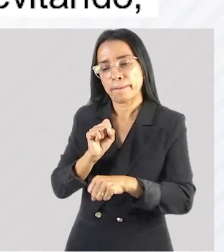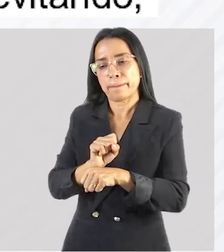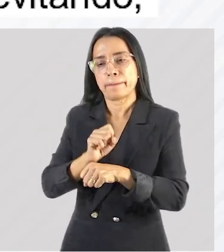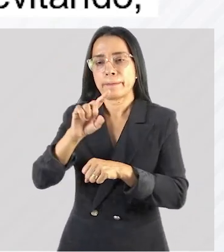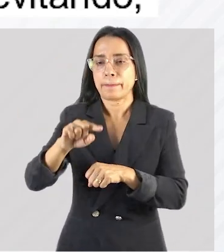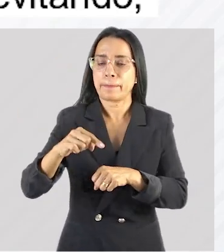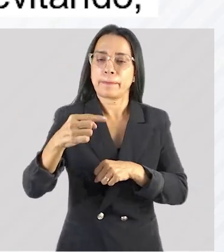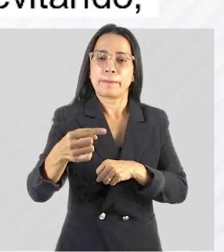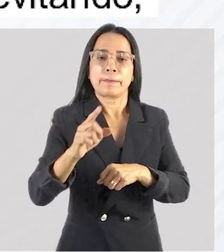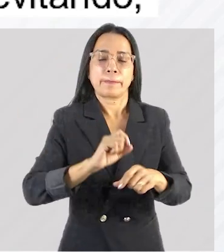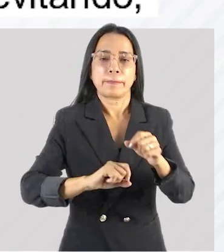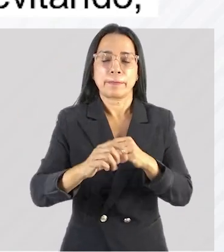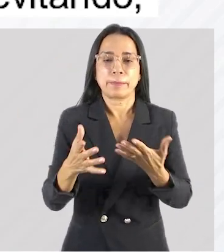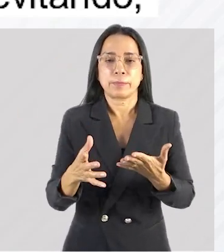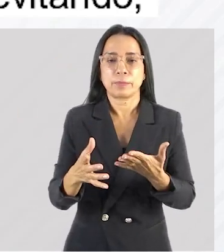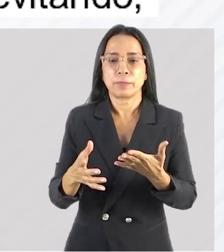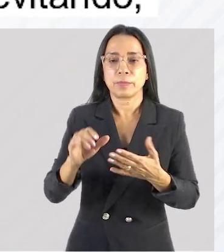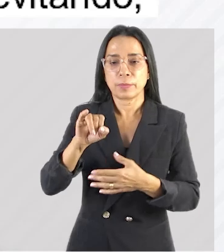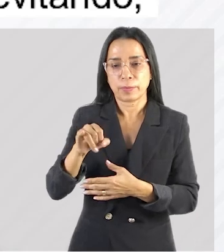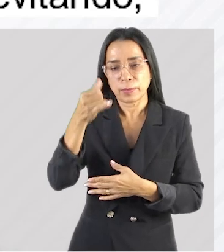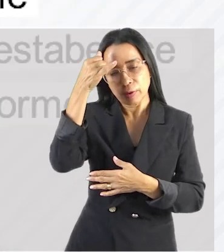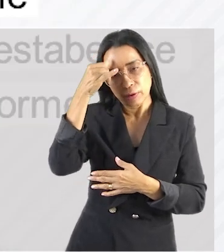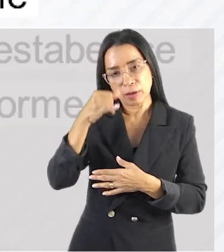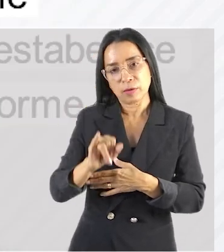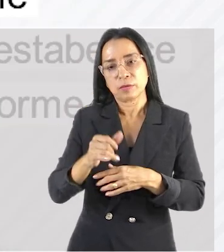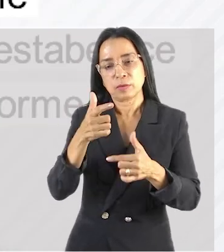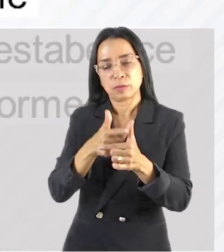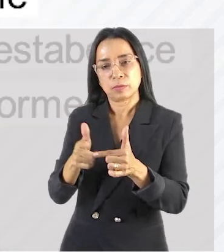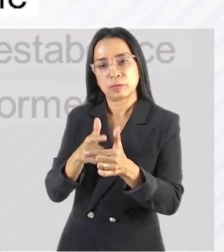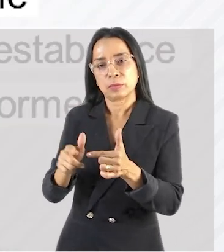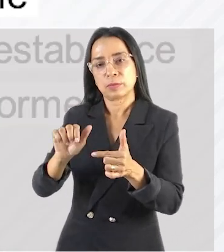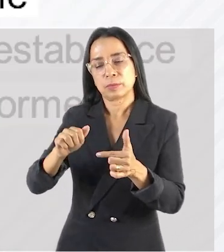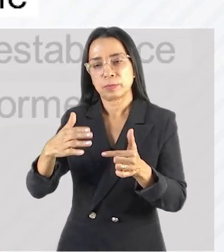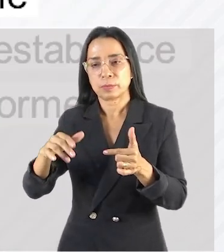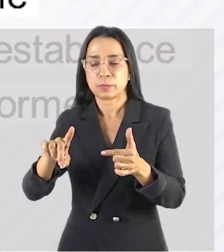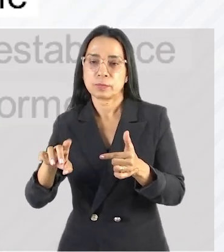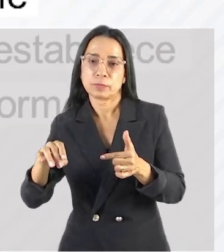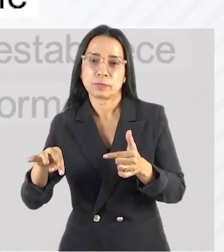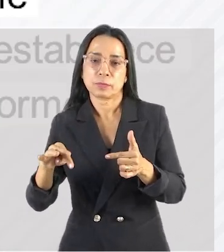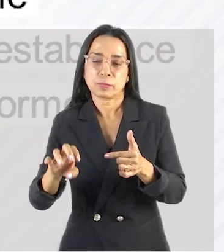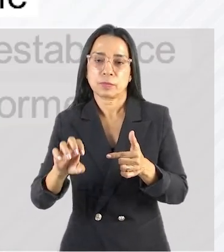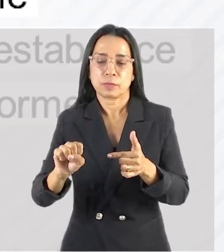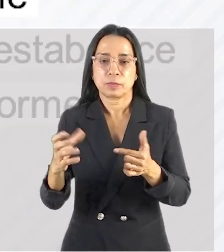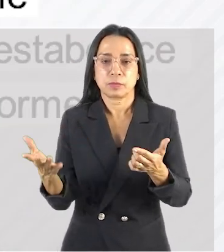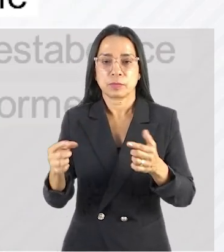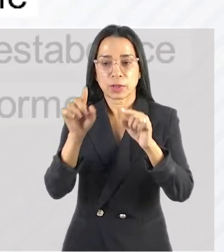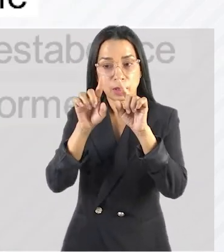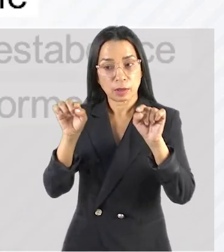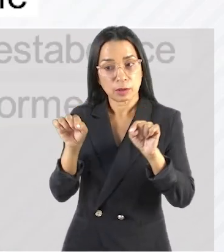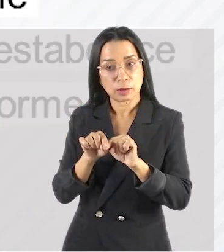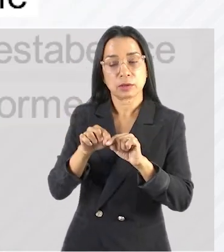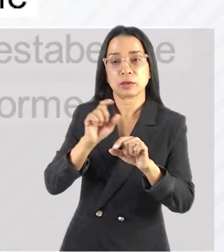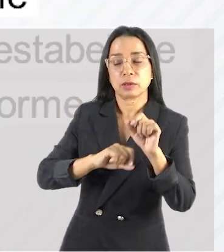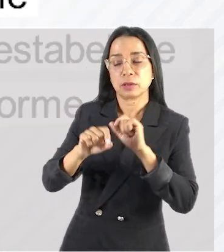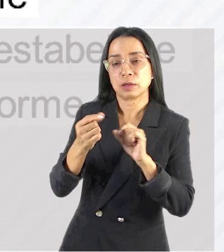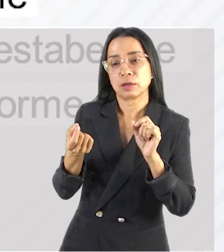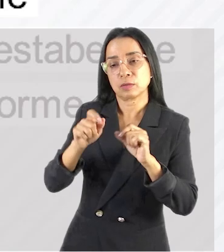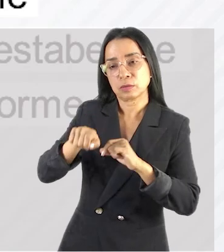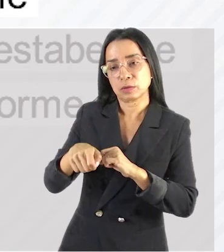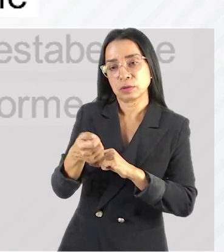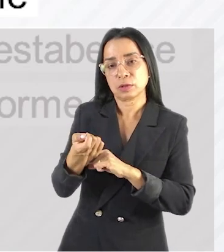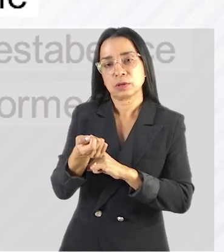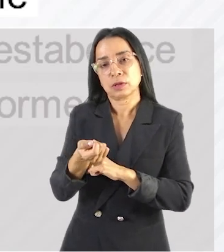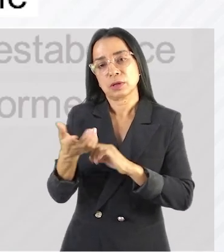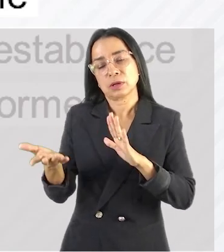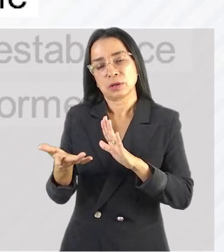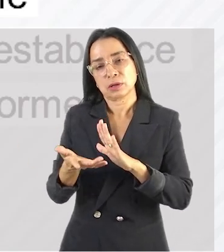frente, evitando assim acidentes. Esse triângulo de sinalização é previsto em lei pela resolução do